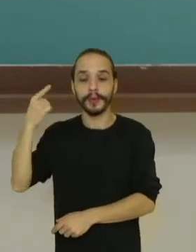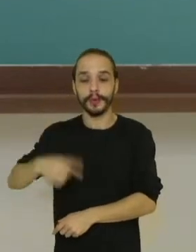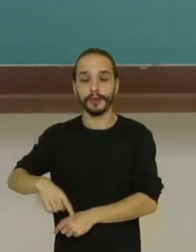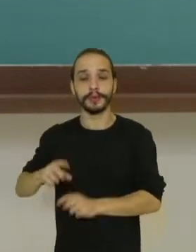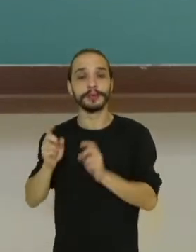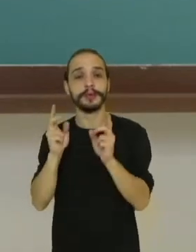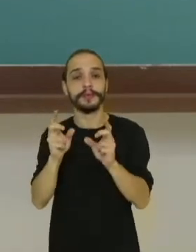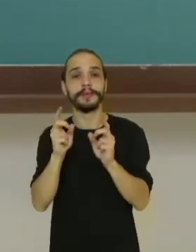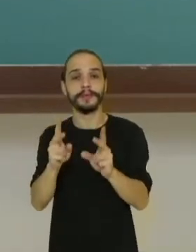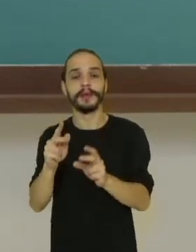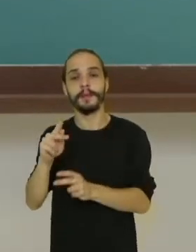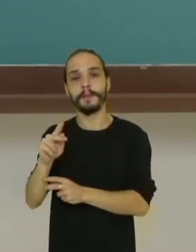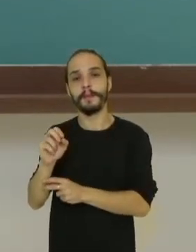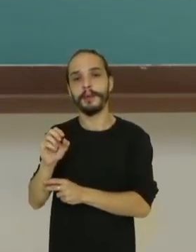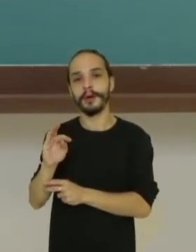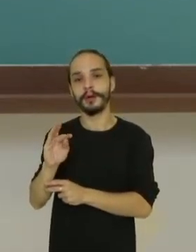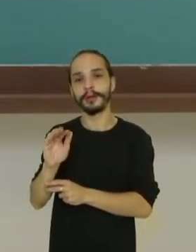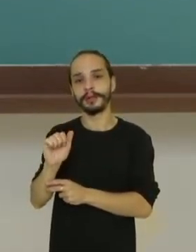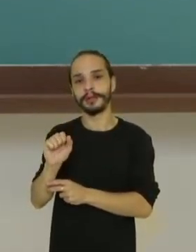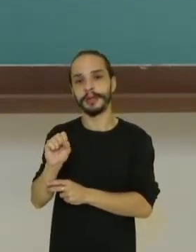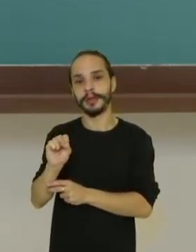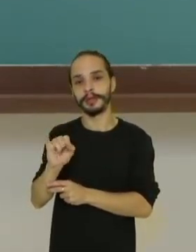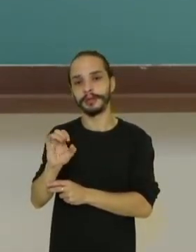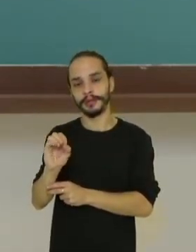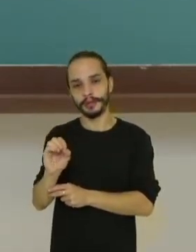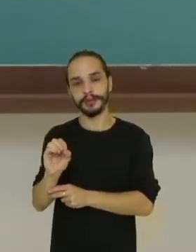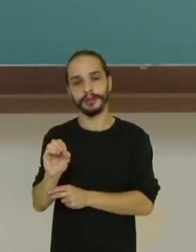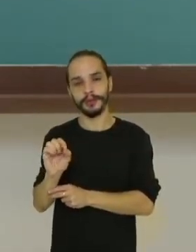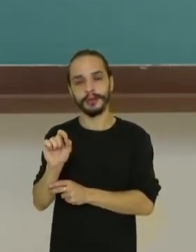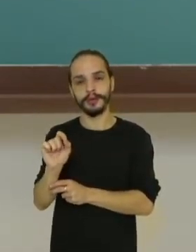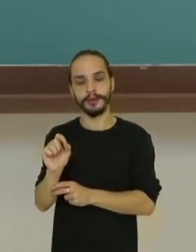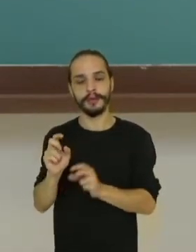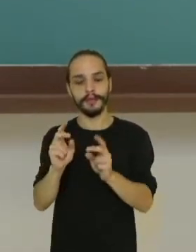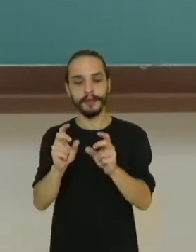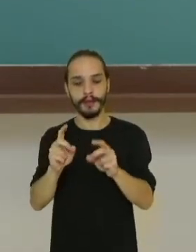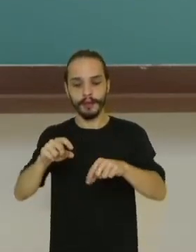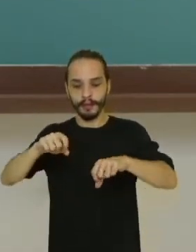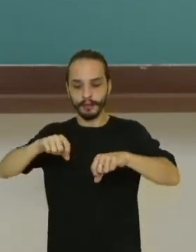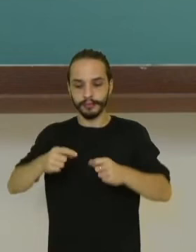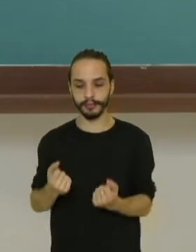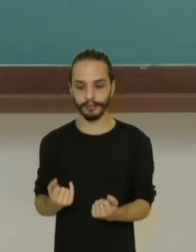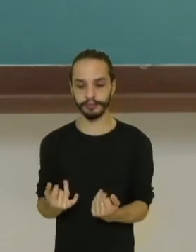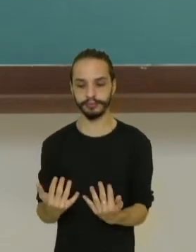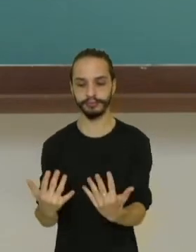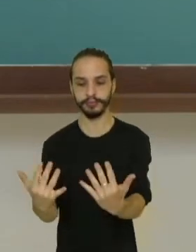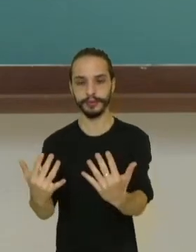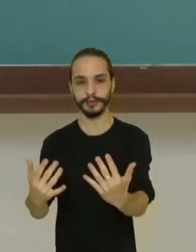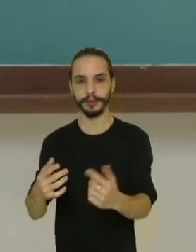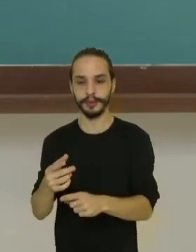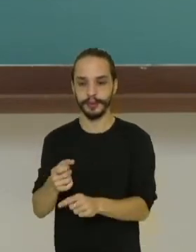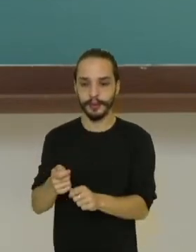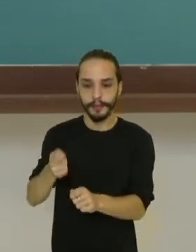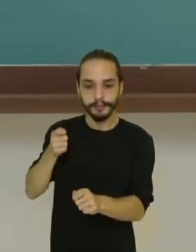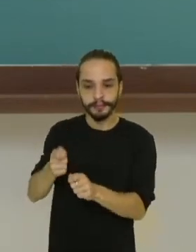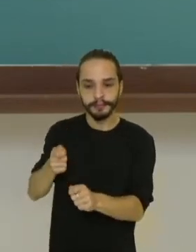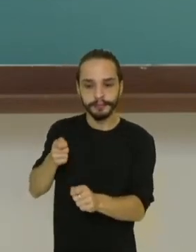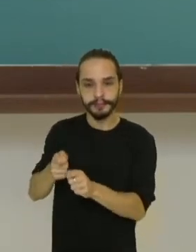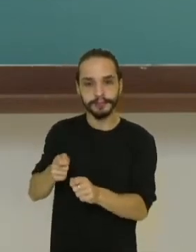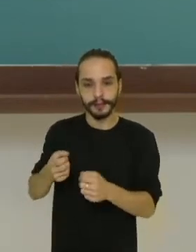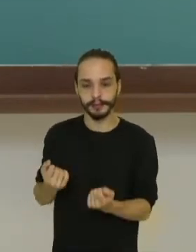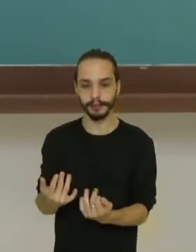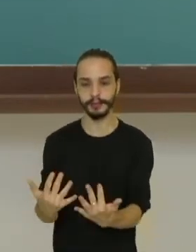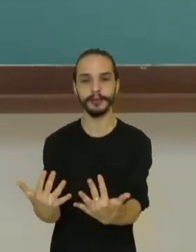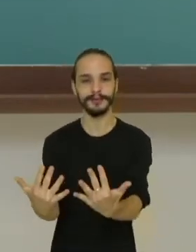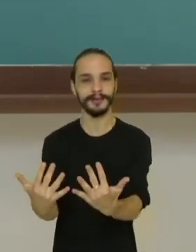fornecedor de potássio no mundo todo para fertilizar o solo. E o Brasil compra muito do potássio da Rússia.